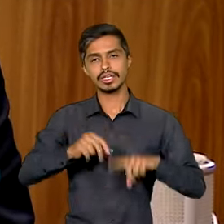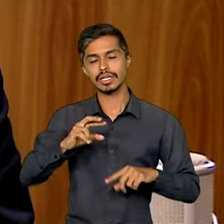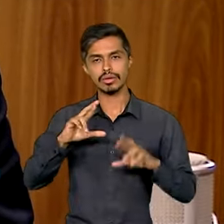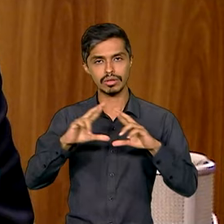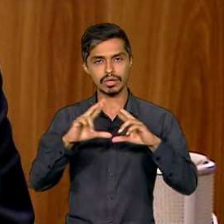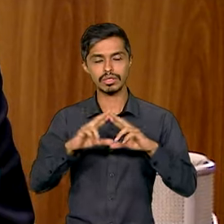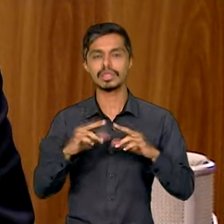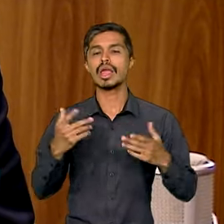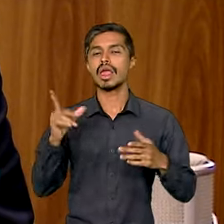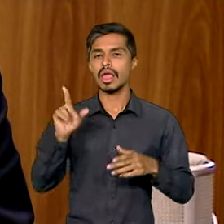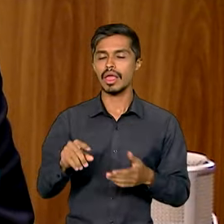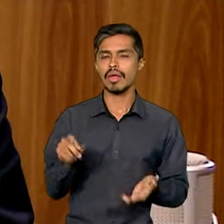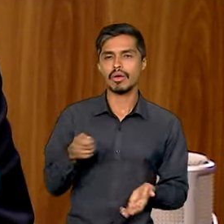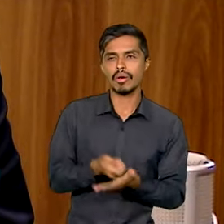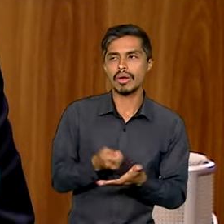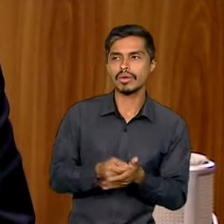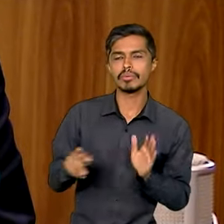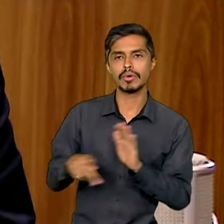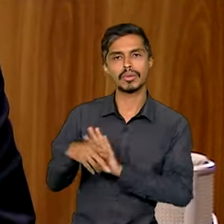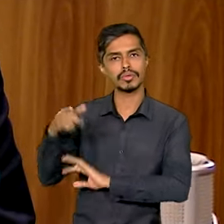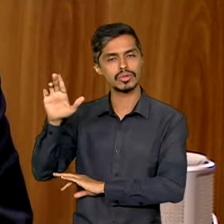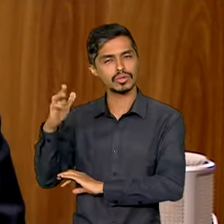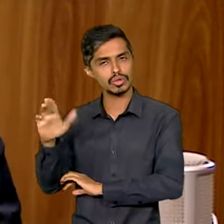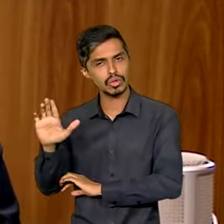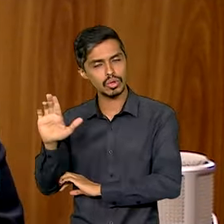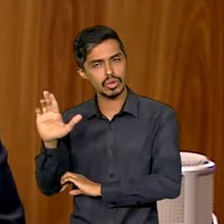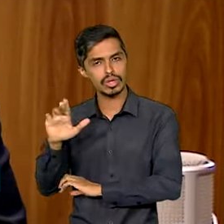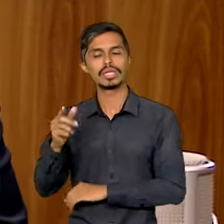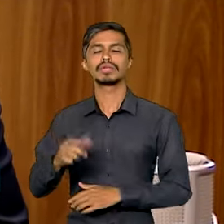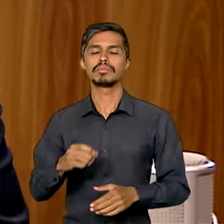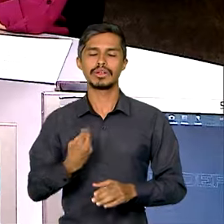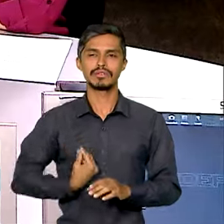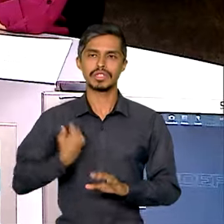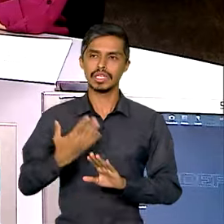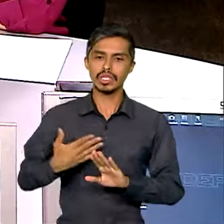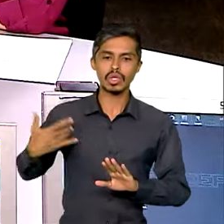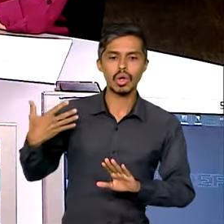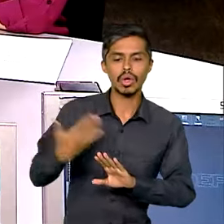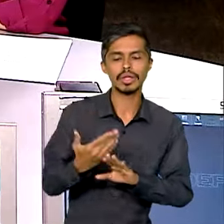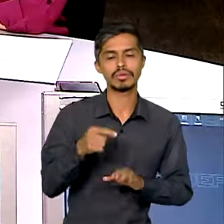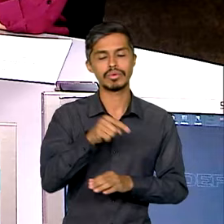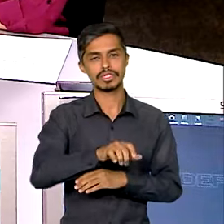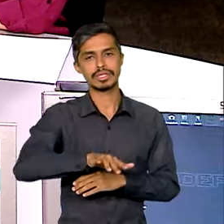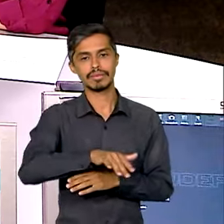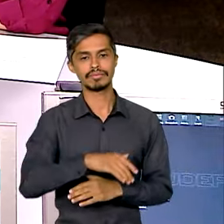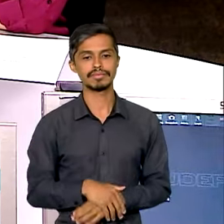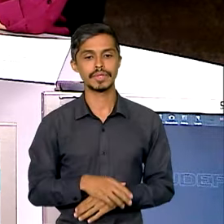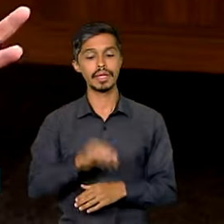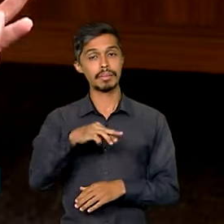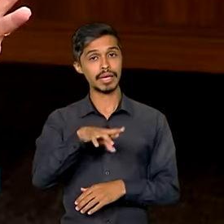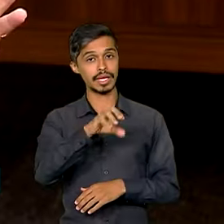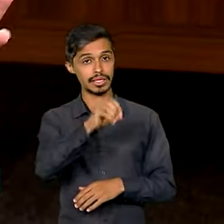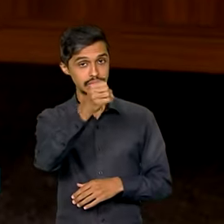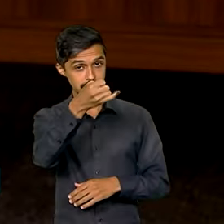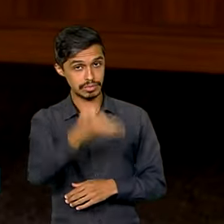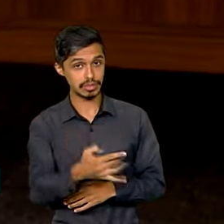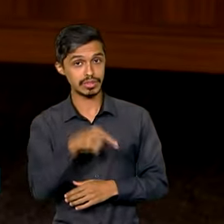um compromisso do presidente Lula de uma vida inteira com esse setor. Márcio Macedo disse ainda